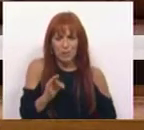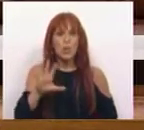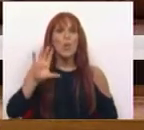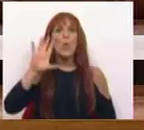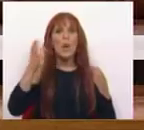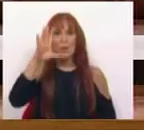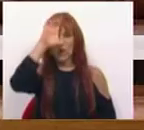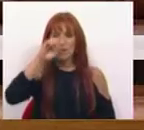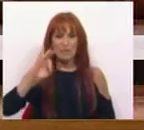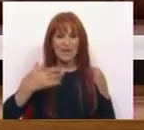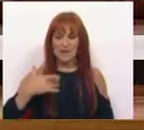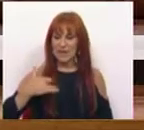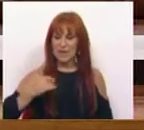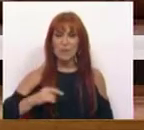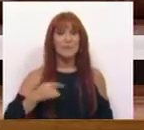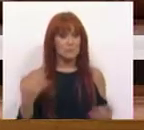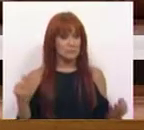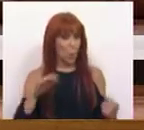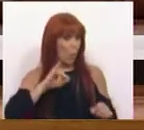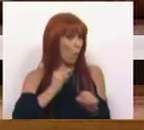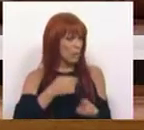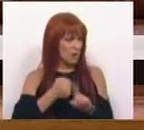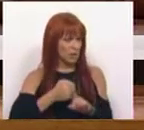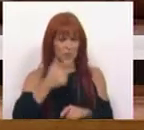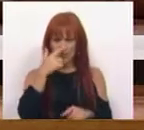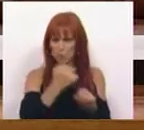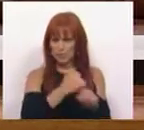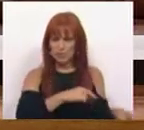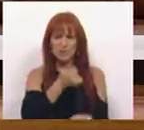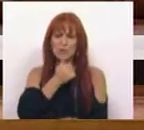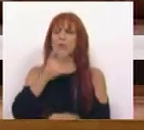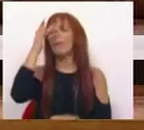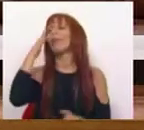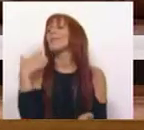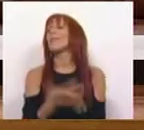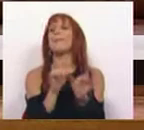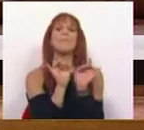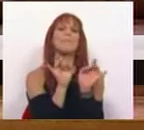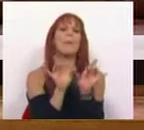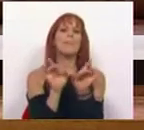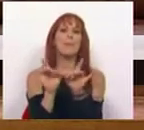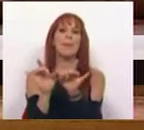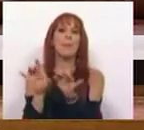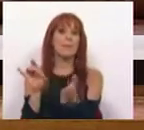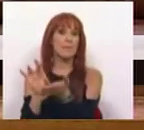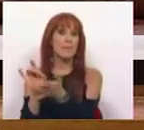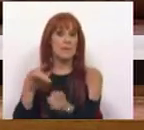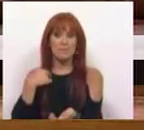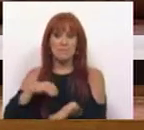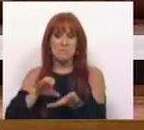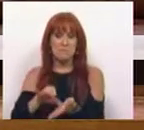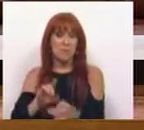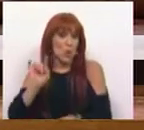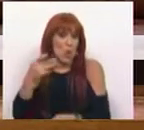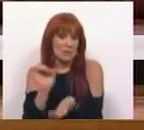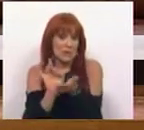quando o Governo PSD-CDS, para além de outros ataques a quem trabalha, decidiu facilitar os despedimentos e tornar as indemnizações em